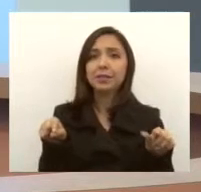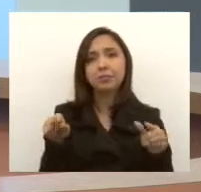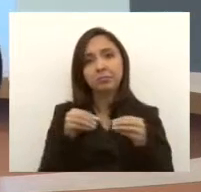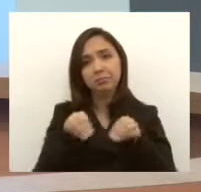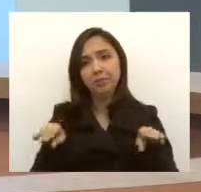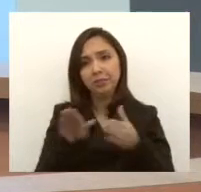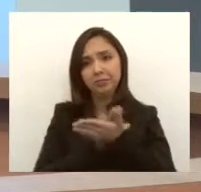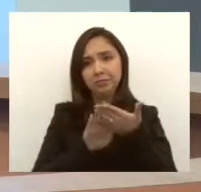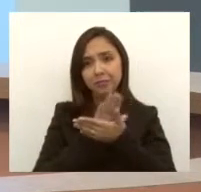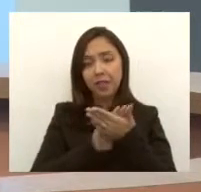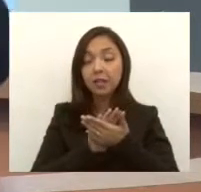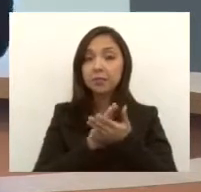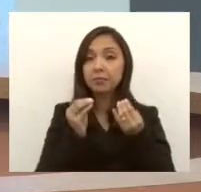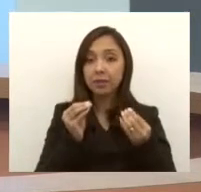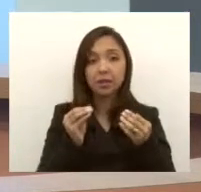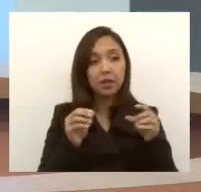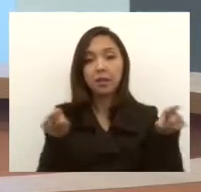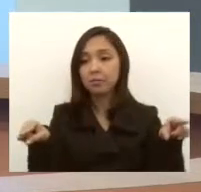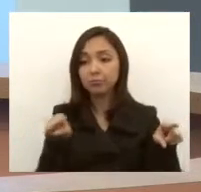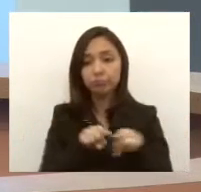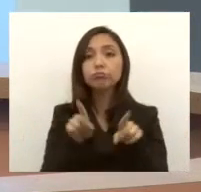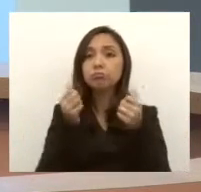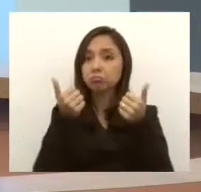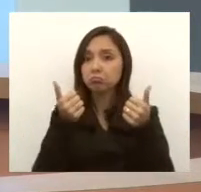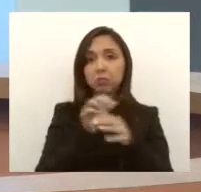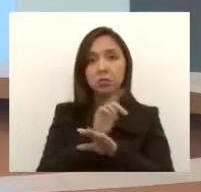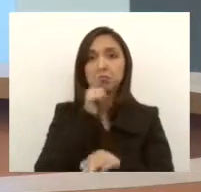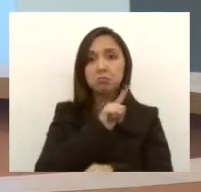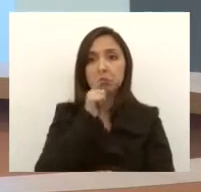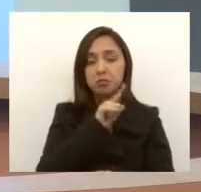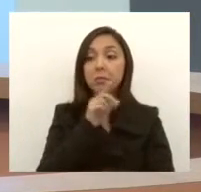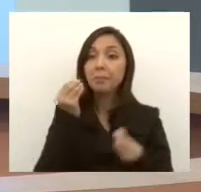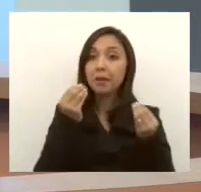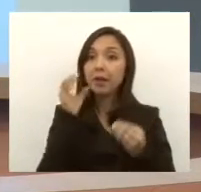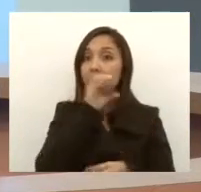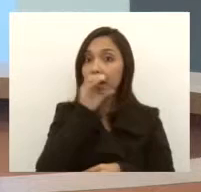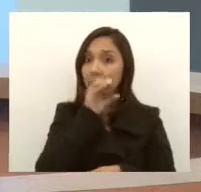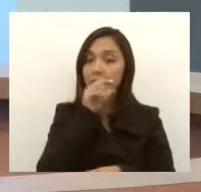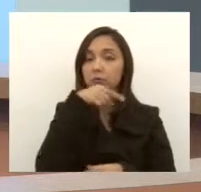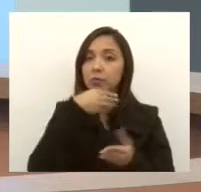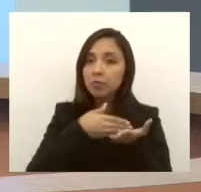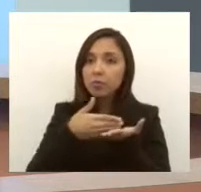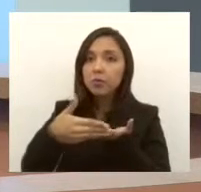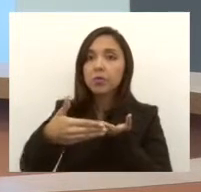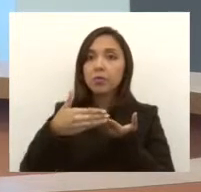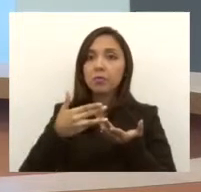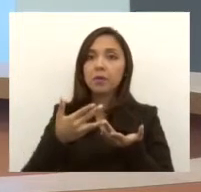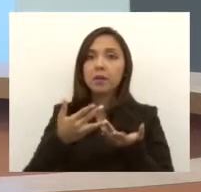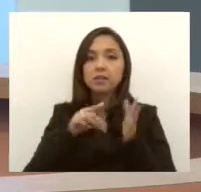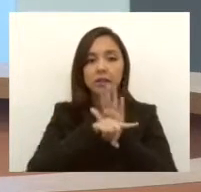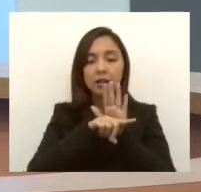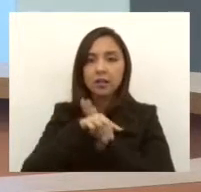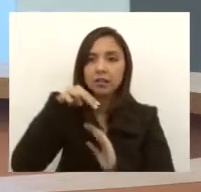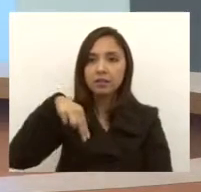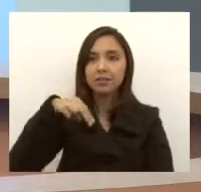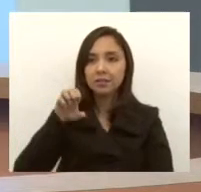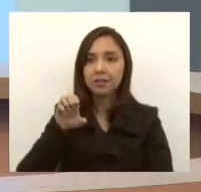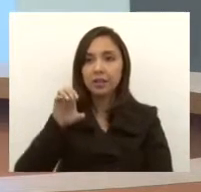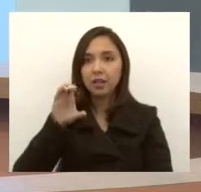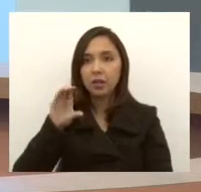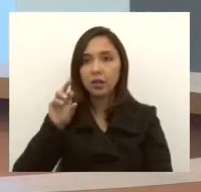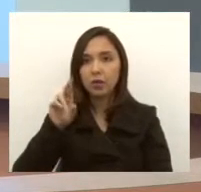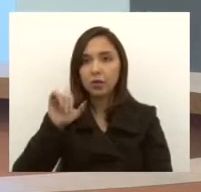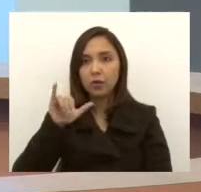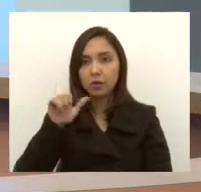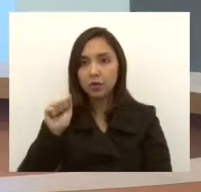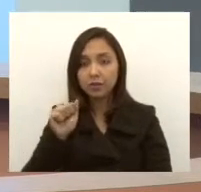prejuízo, para que mais rápido possível possa iniciar essas necrópsias, que elas passem a acontecer até